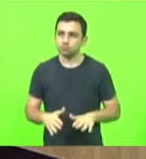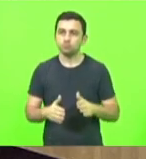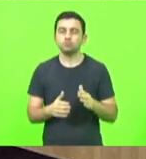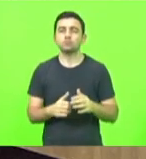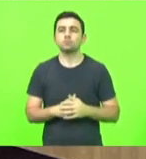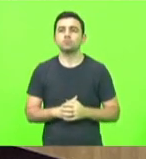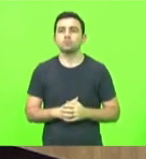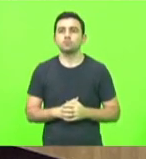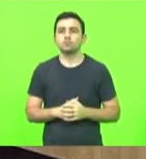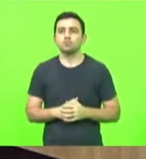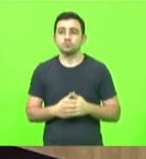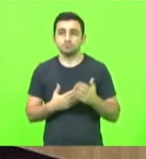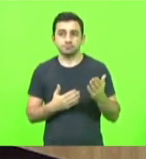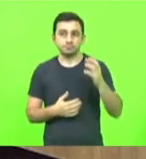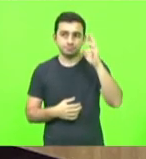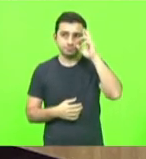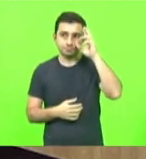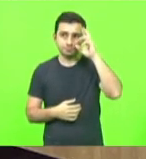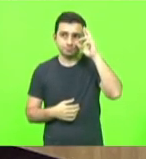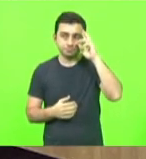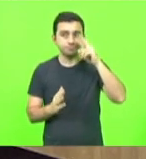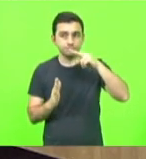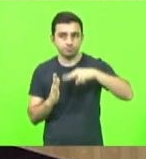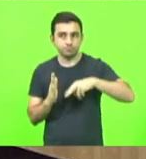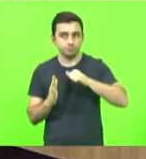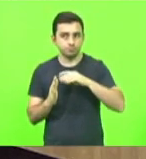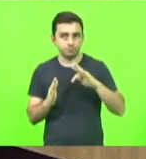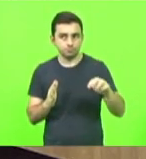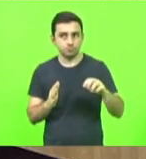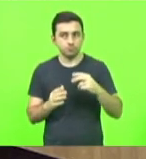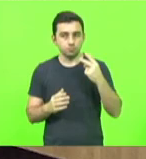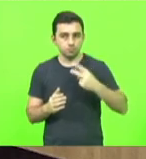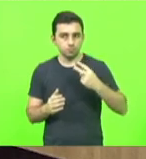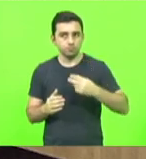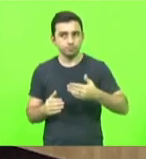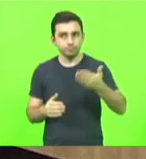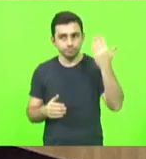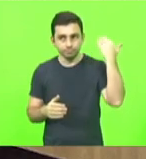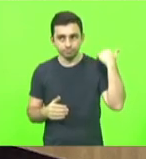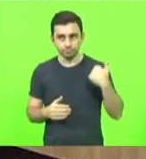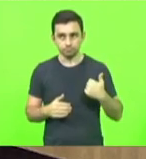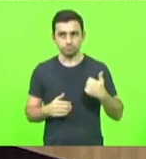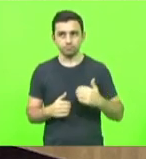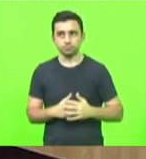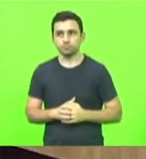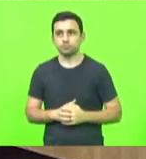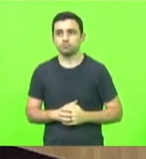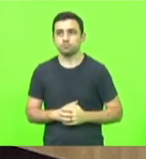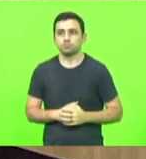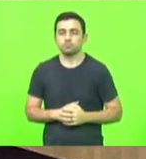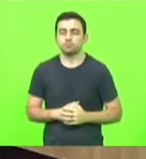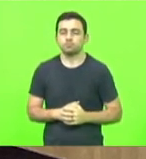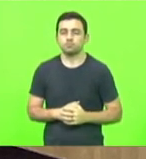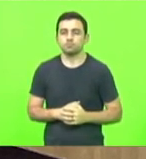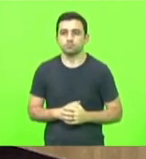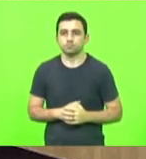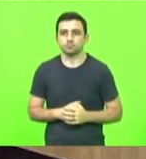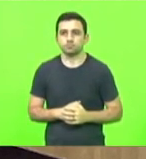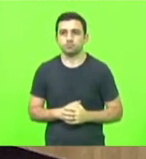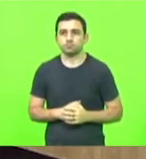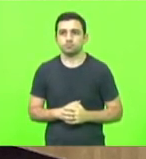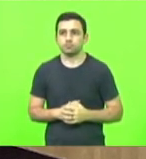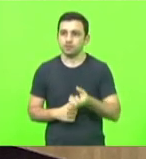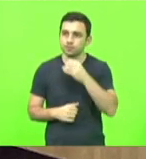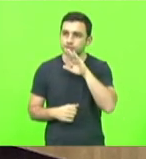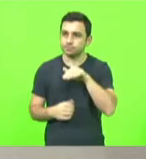o deputado Ricardo Alba que proceda à leitura das duas atas anteriores, das duas sessões anteriores, deputado. Por gentileza. Boa